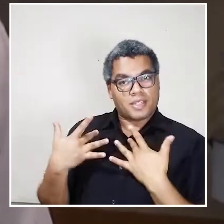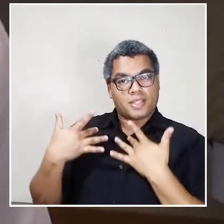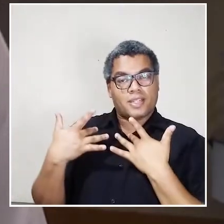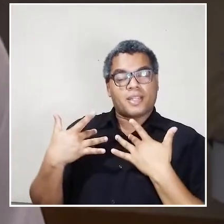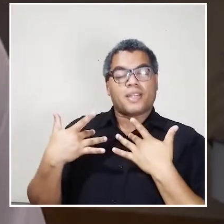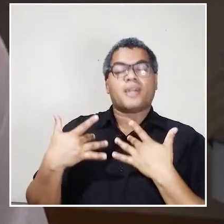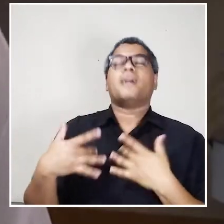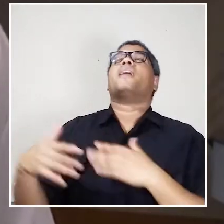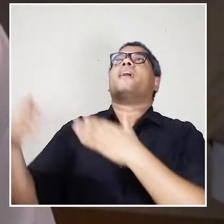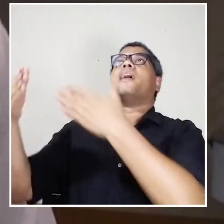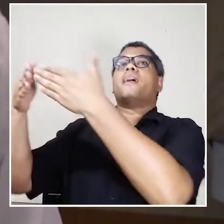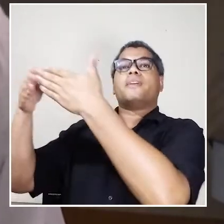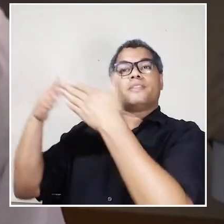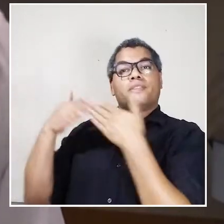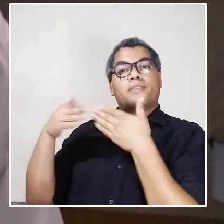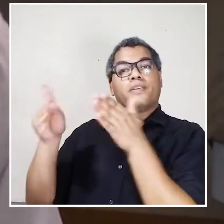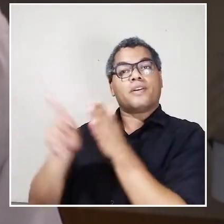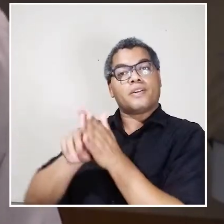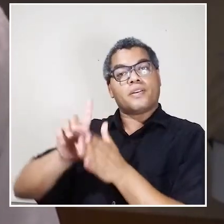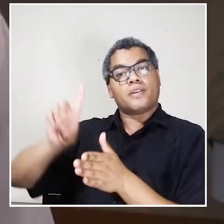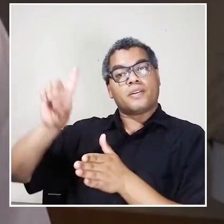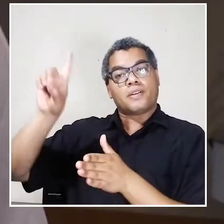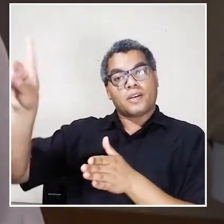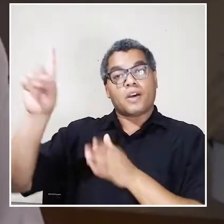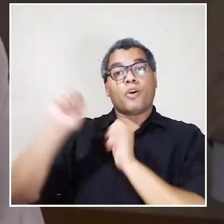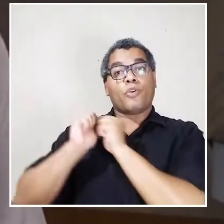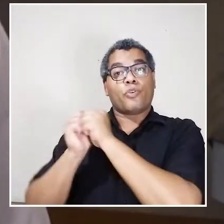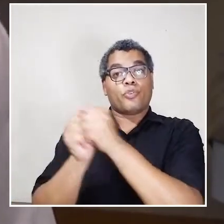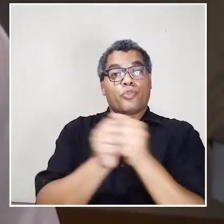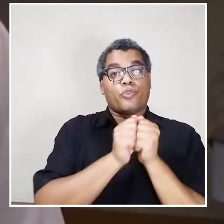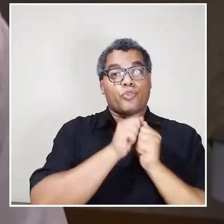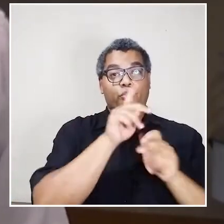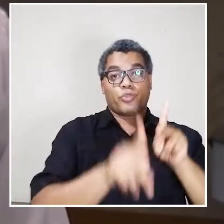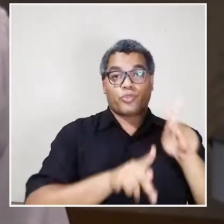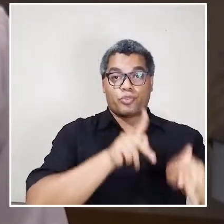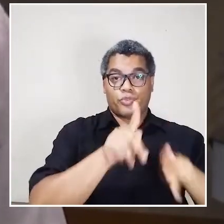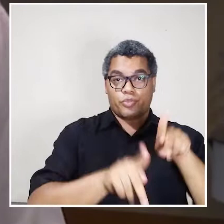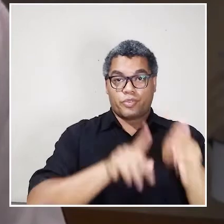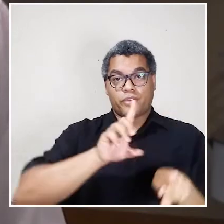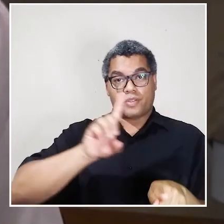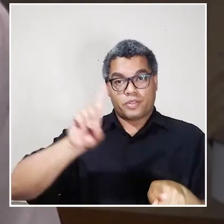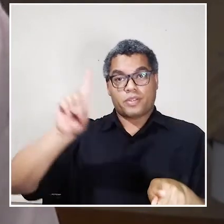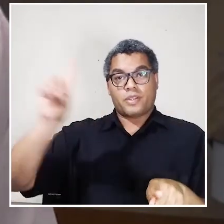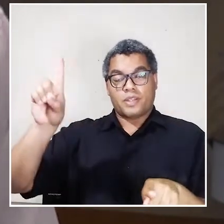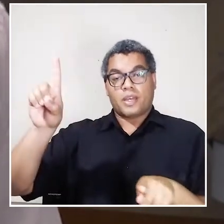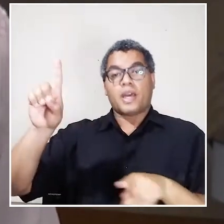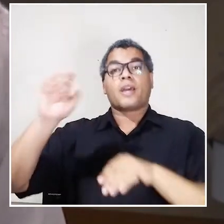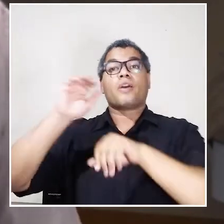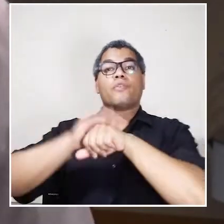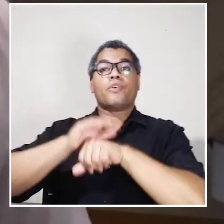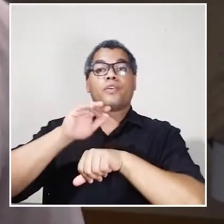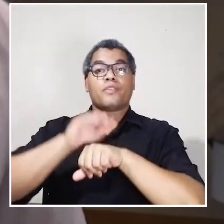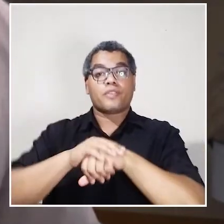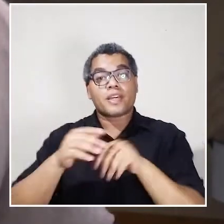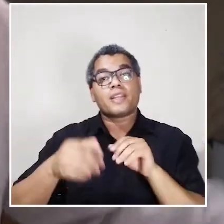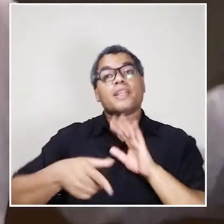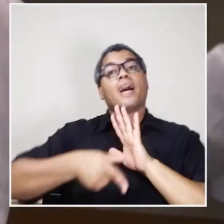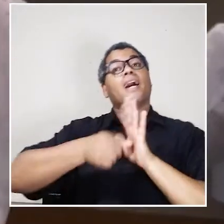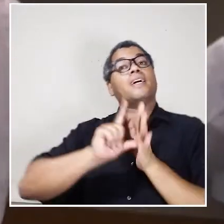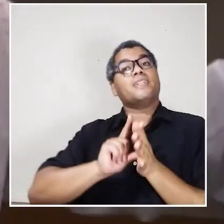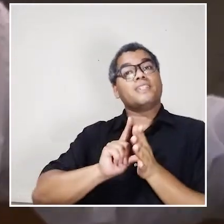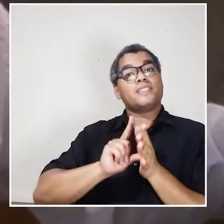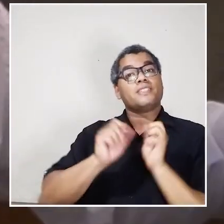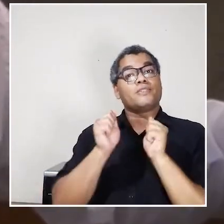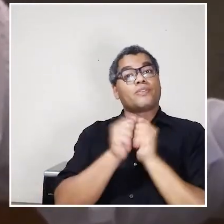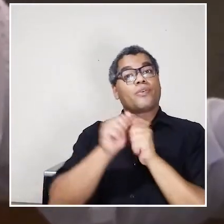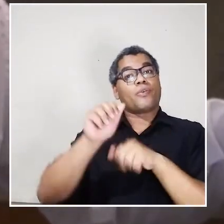graça, aliança de favor divinal para com o seu povo. Uma aliança que foi formulada com